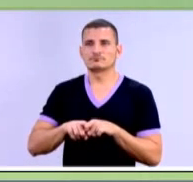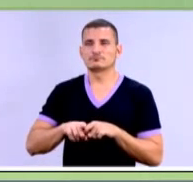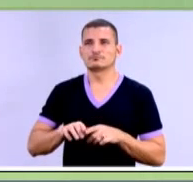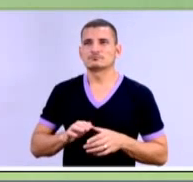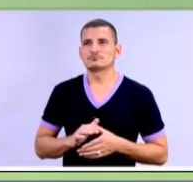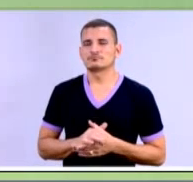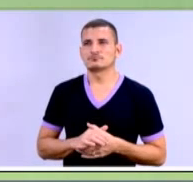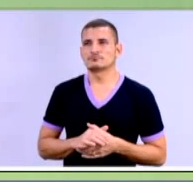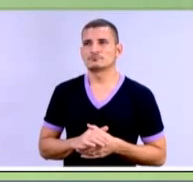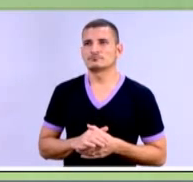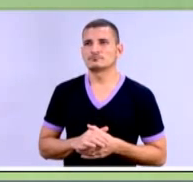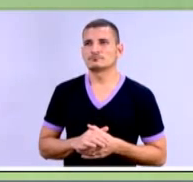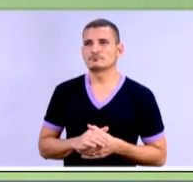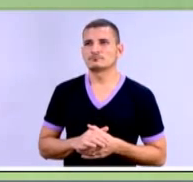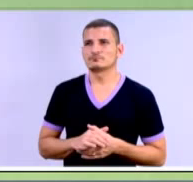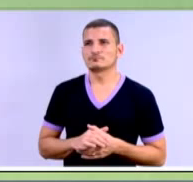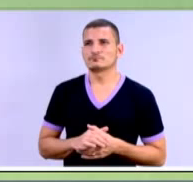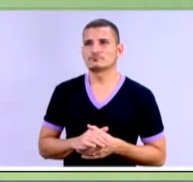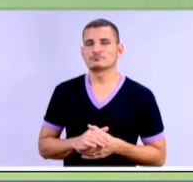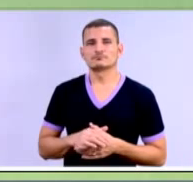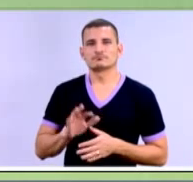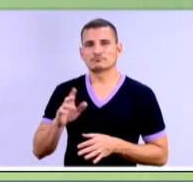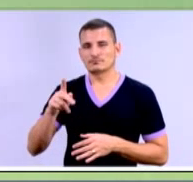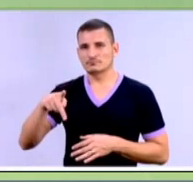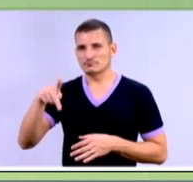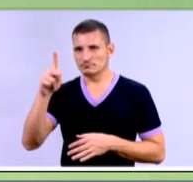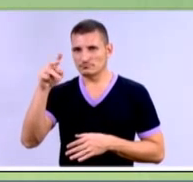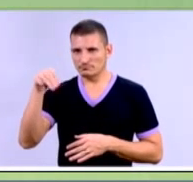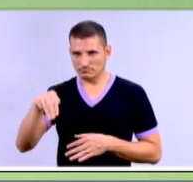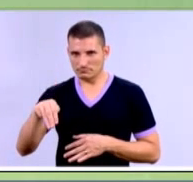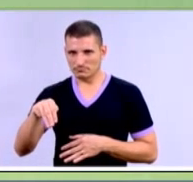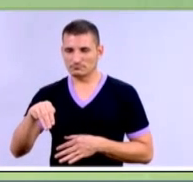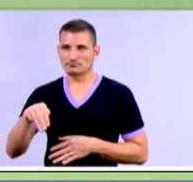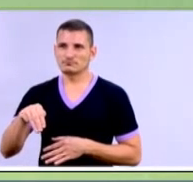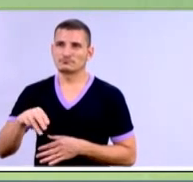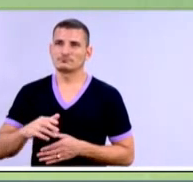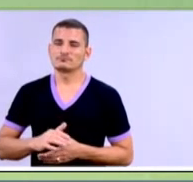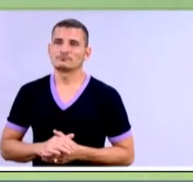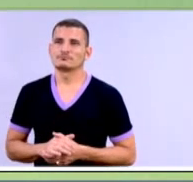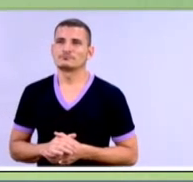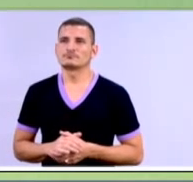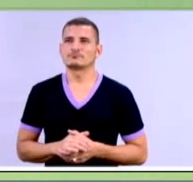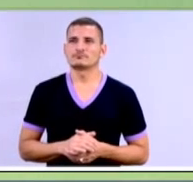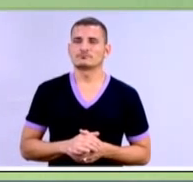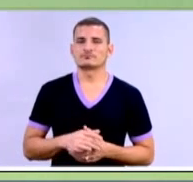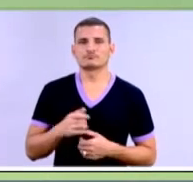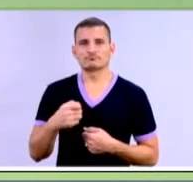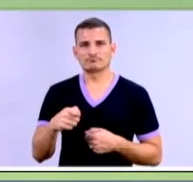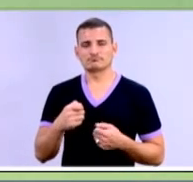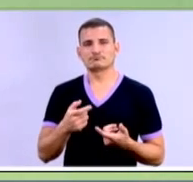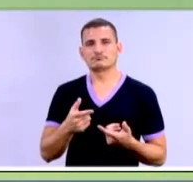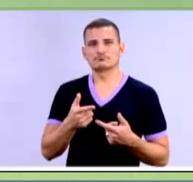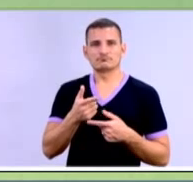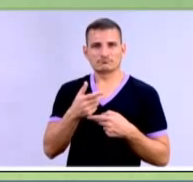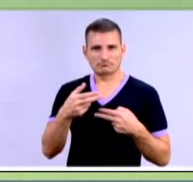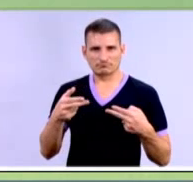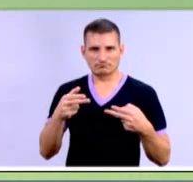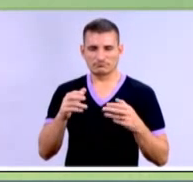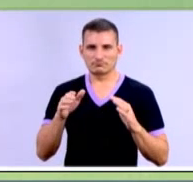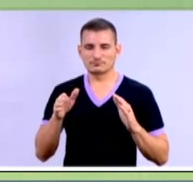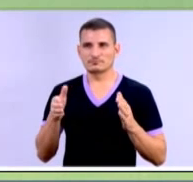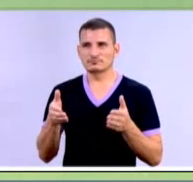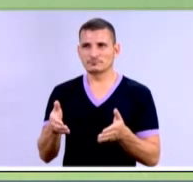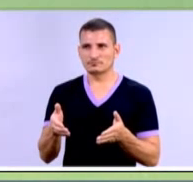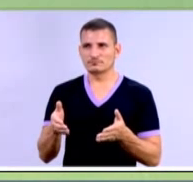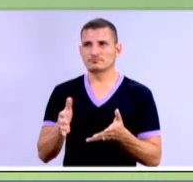Isso chega até na ordem de alguns quilômetros, de vários quilômetros, ok? Exigem equipamentos específicos, né? E por